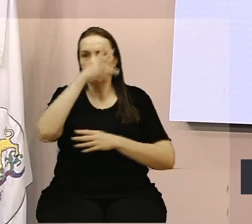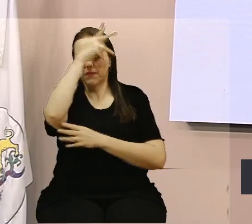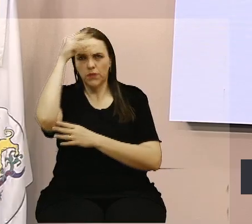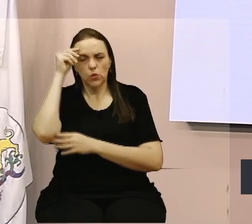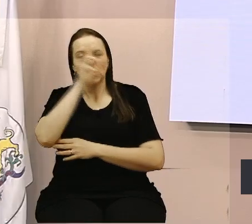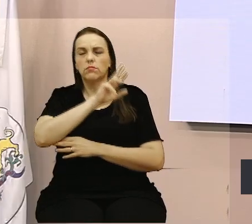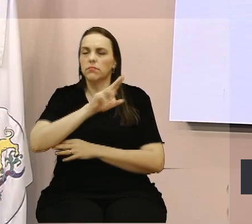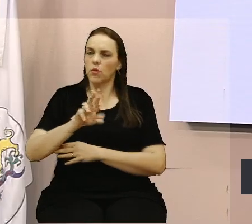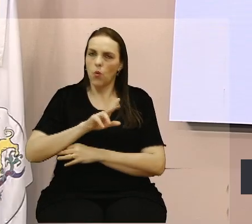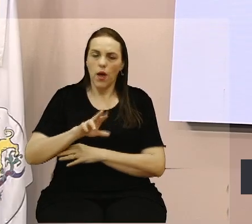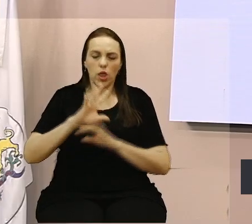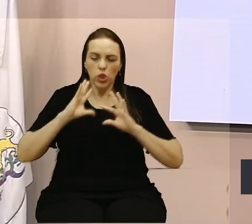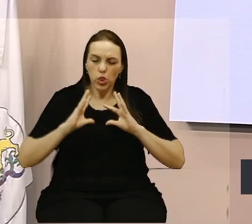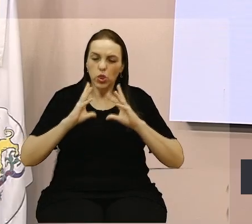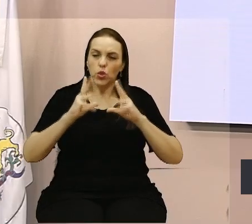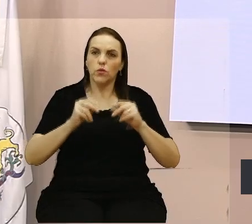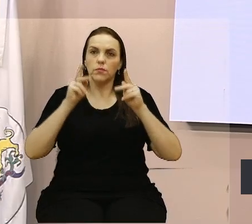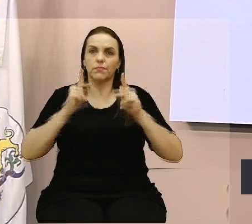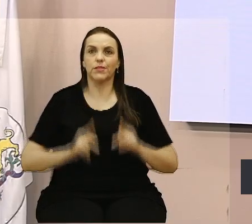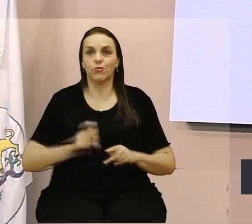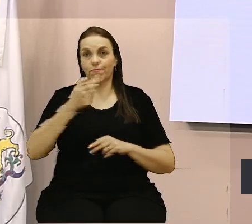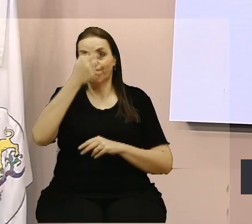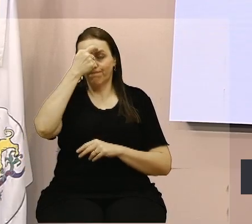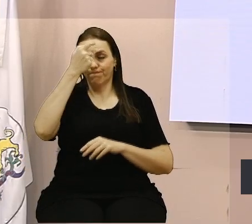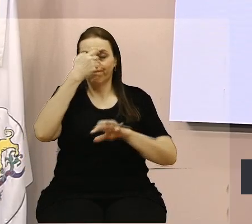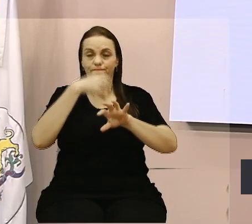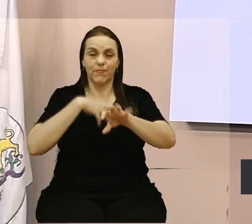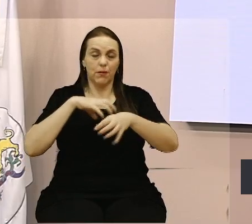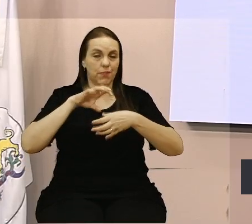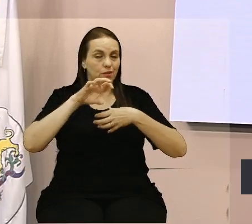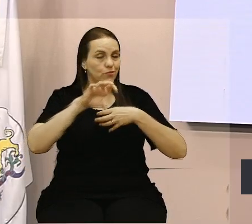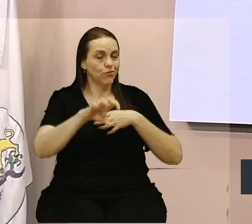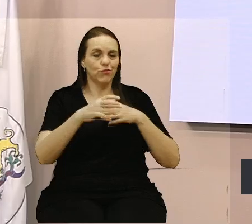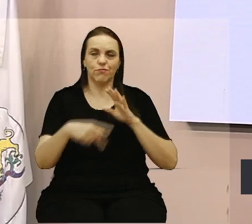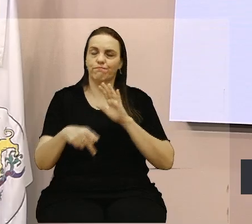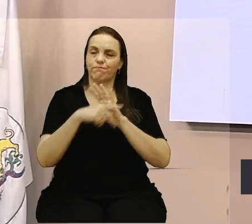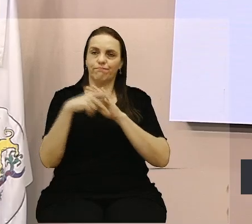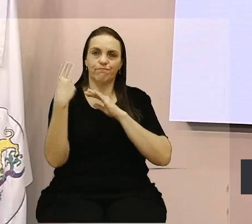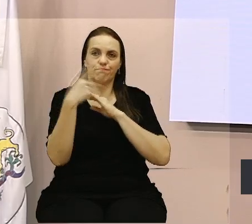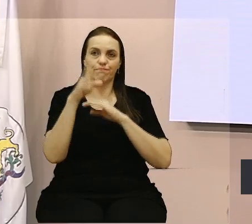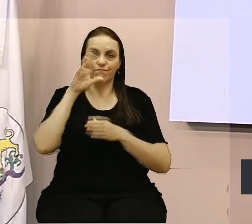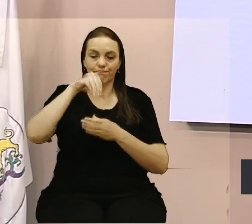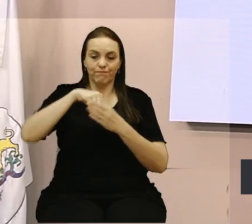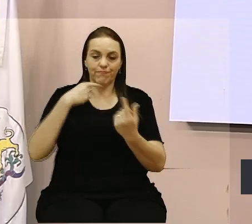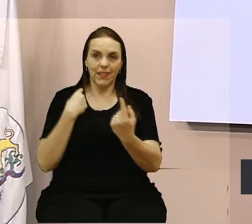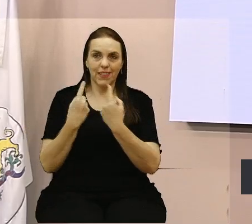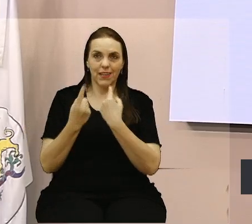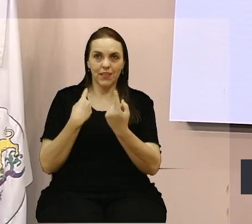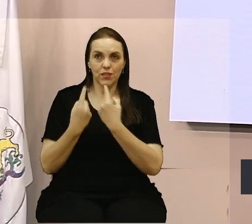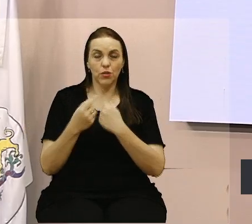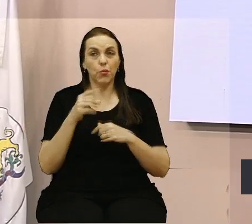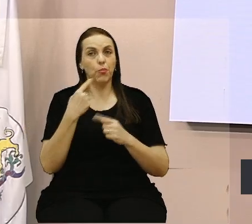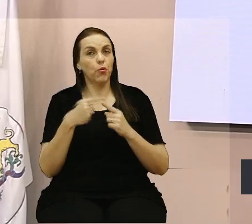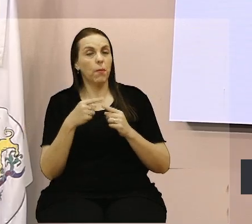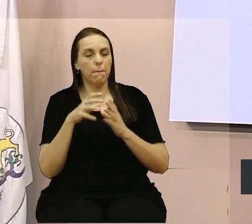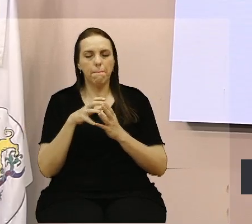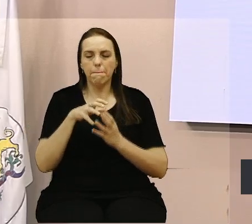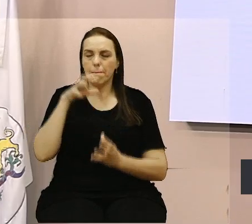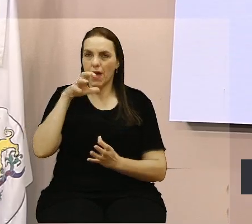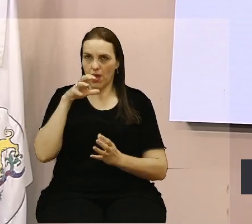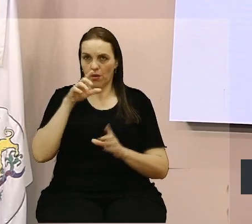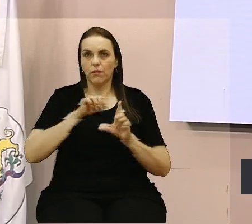é todo mundo. Nós temos que ter a empatia no trânsito, nós precisamos praticar a empatia no trânsito, porque o maior índice,